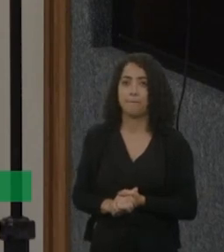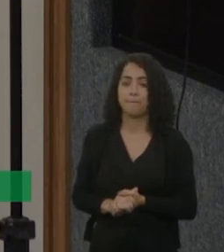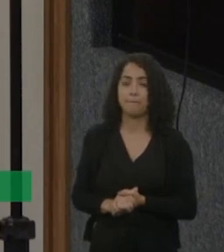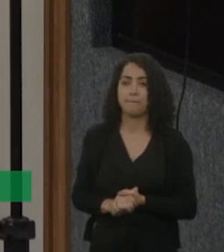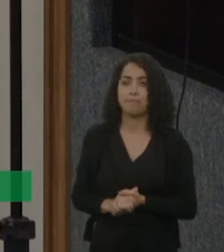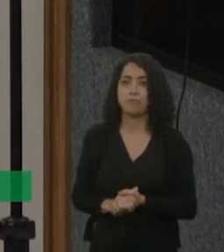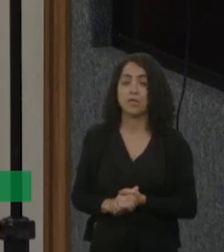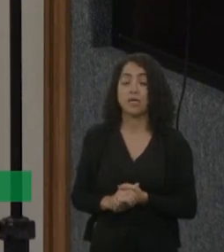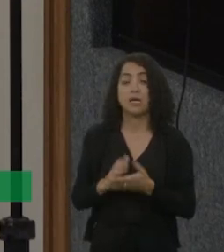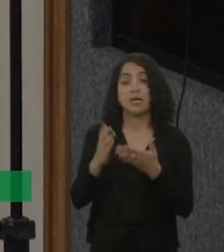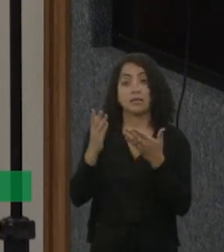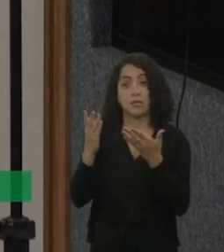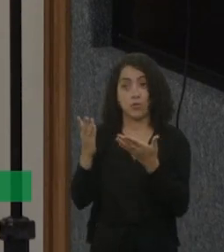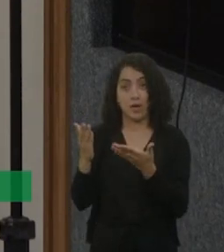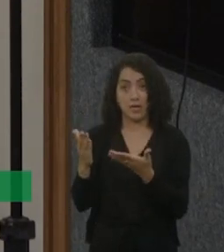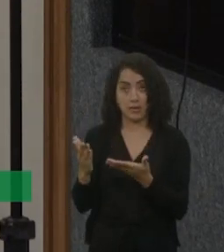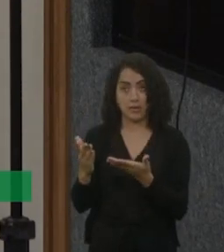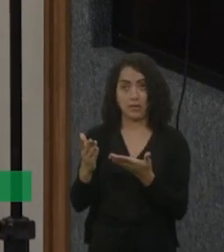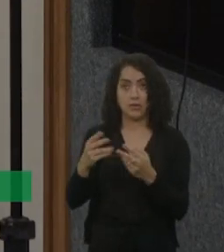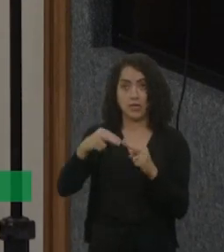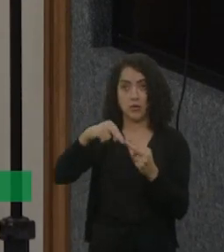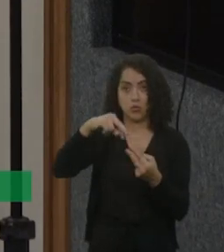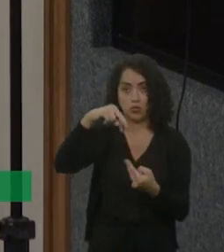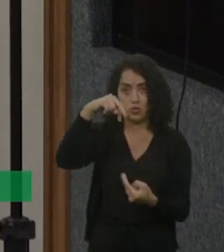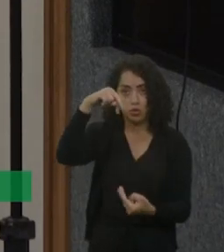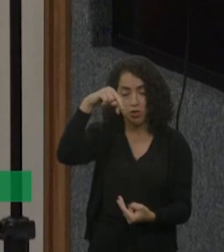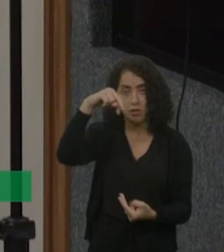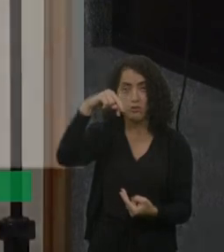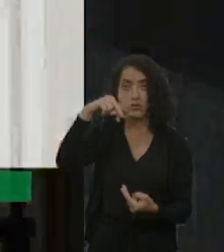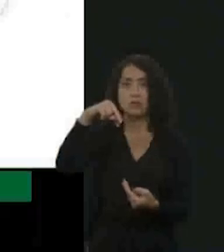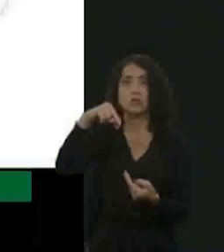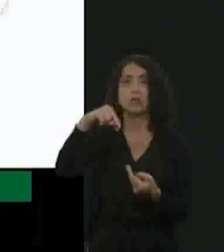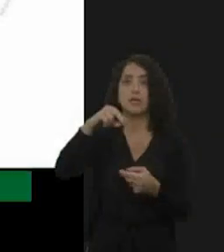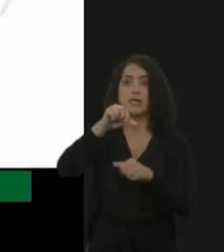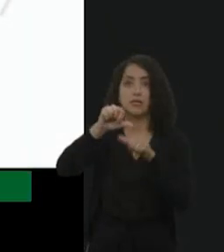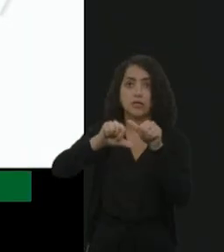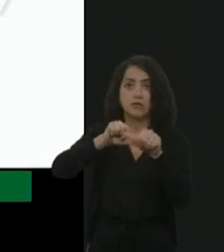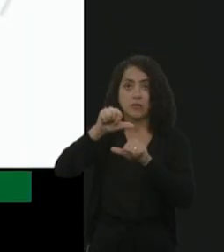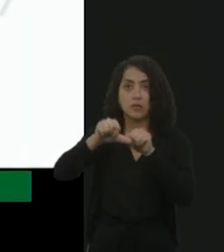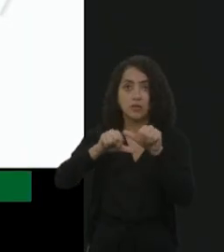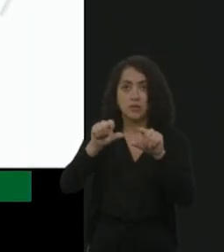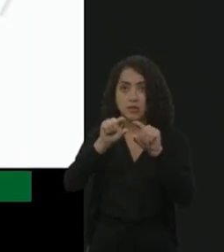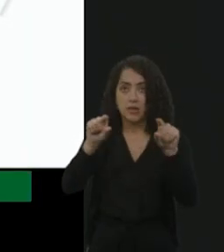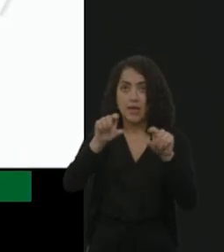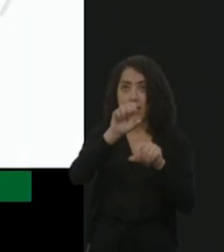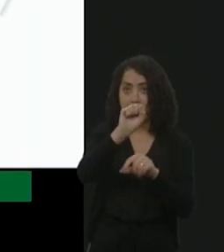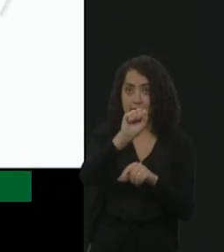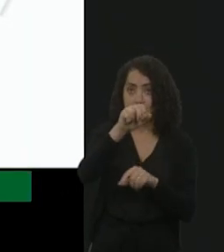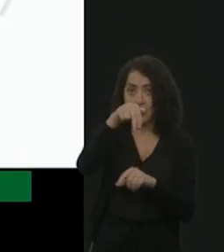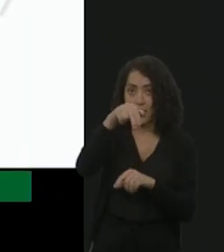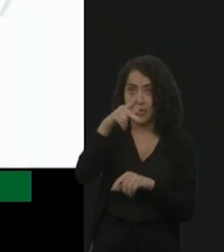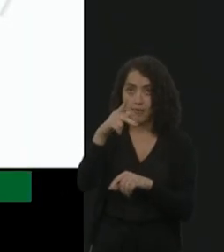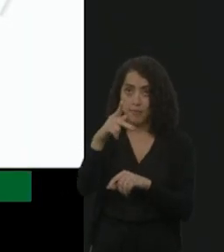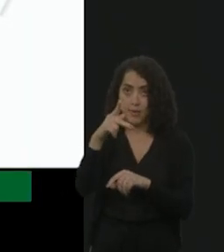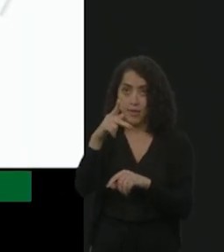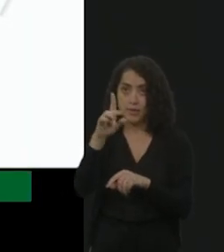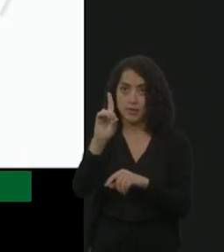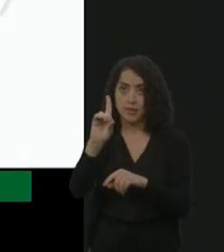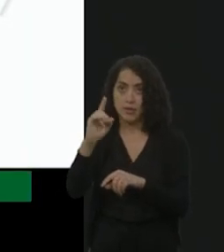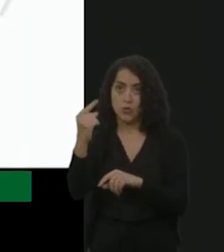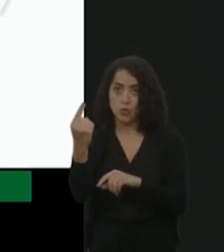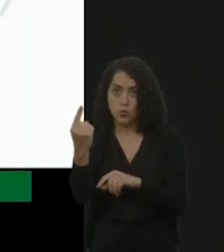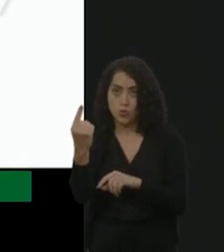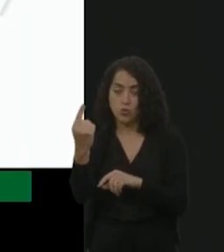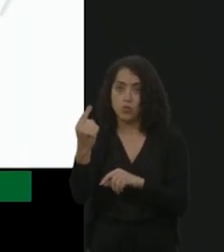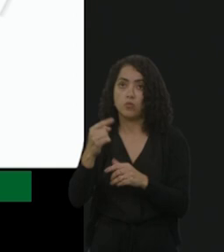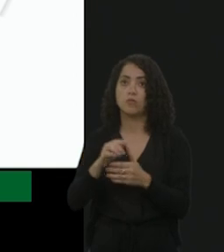Então, aqui é o gene, né, que vem alterado, que é esse SMPD1, que é o que causa o